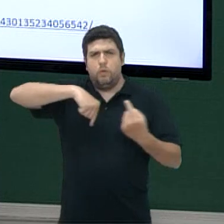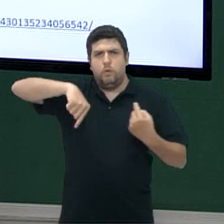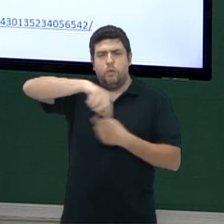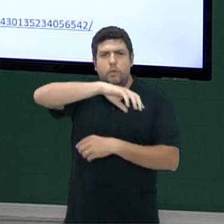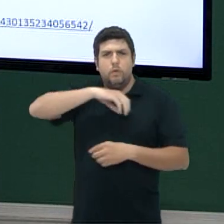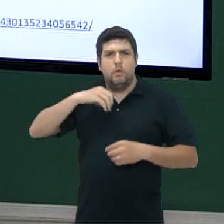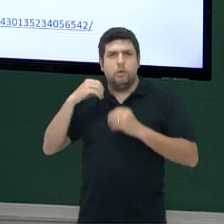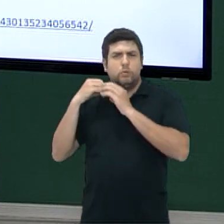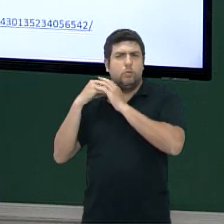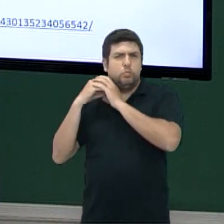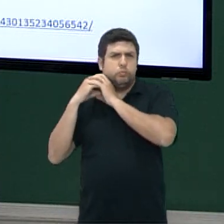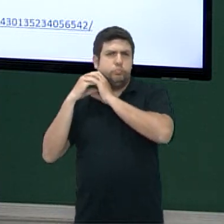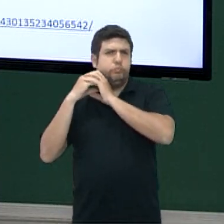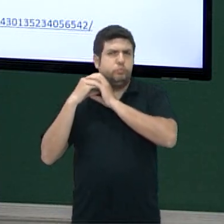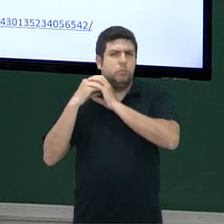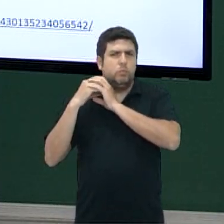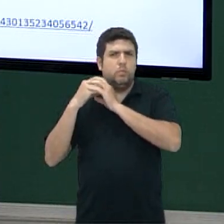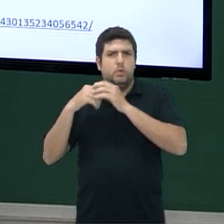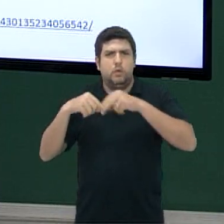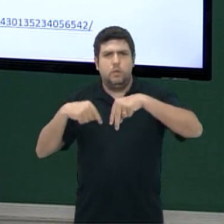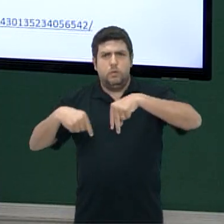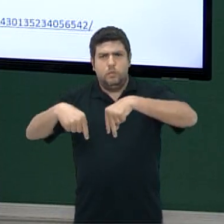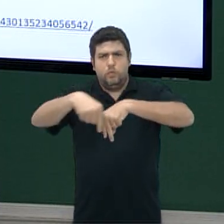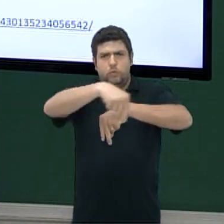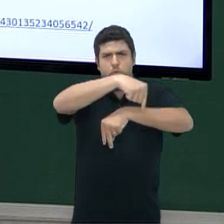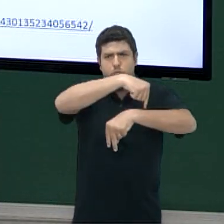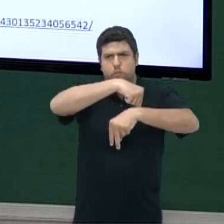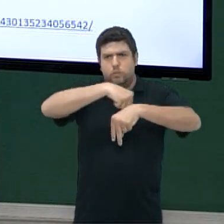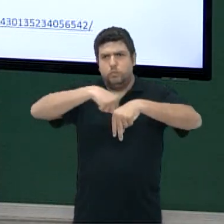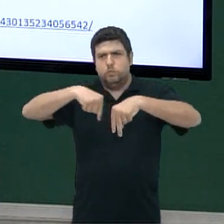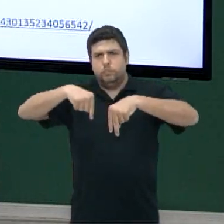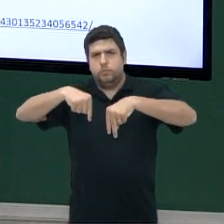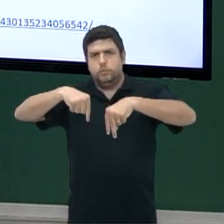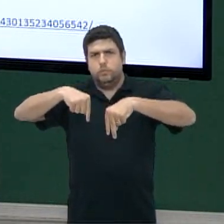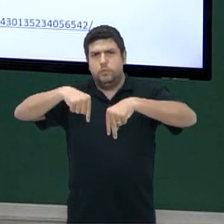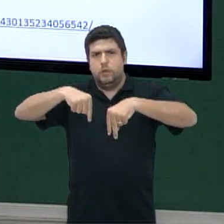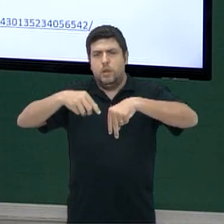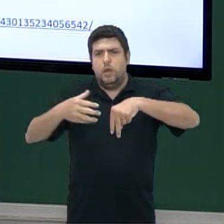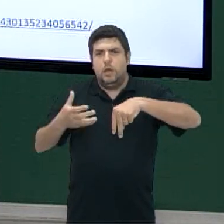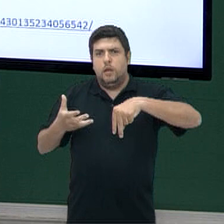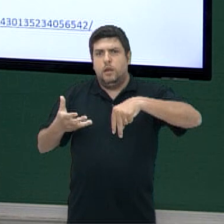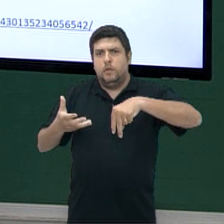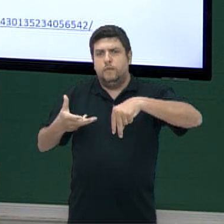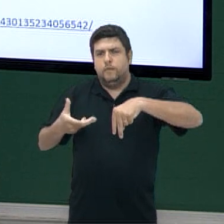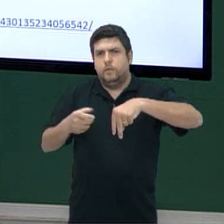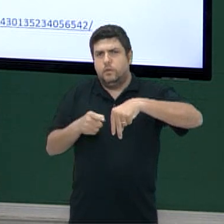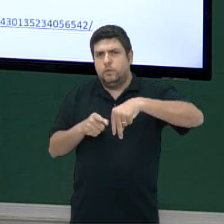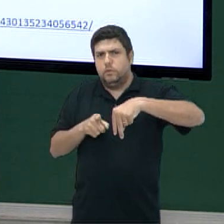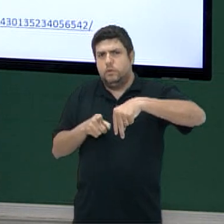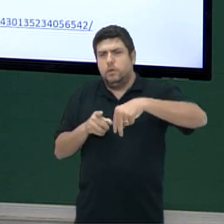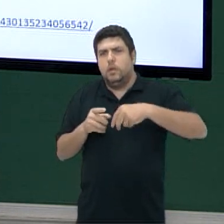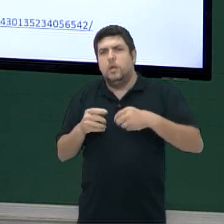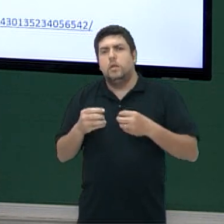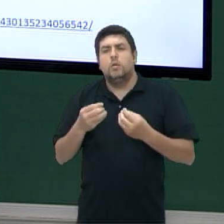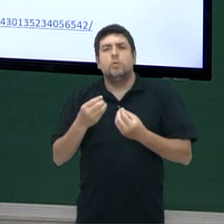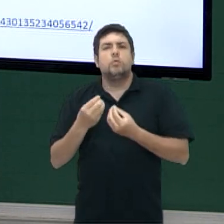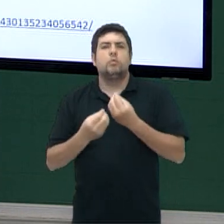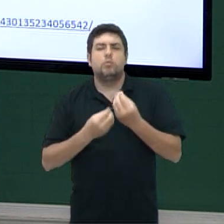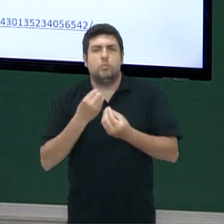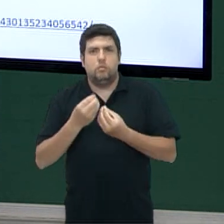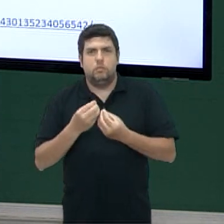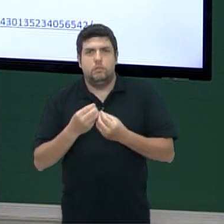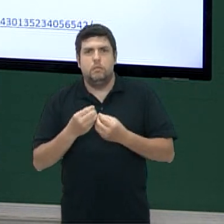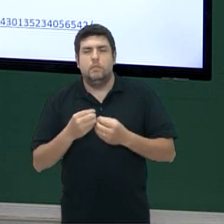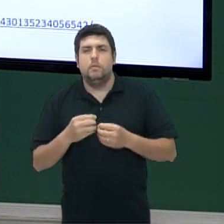está apontado justamente para cá, certo? E de acordo com a primeira lei de Newton, ele fala para nós que